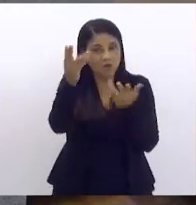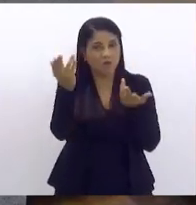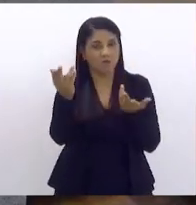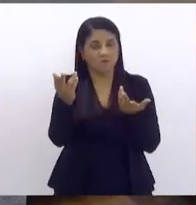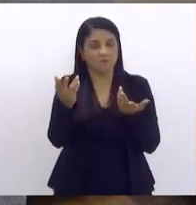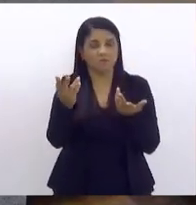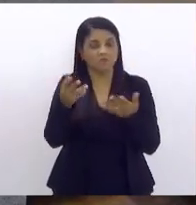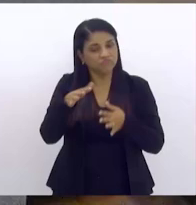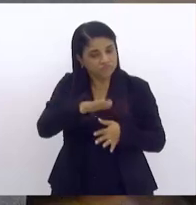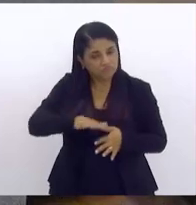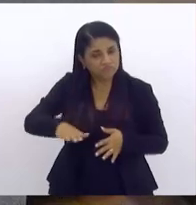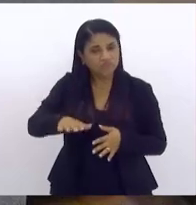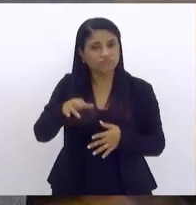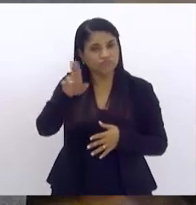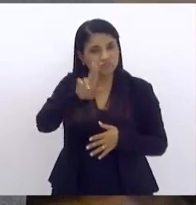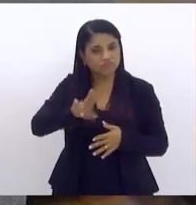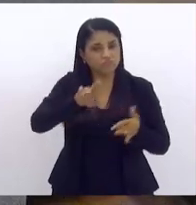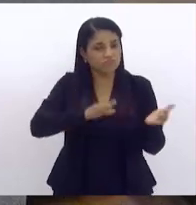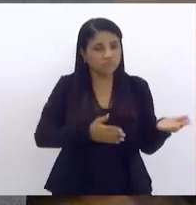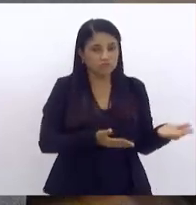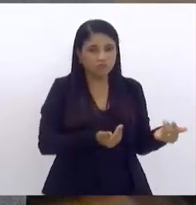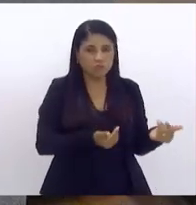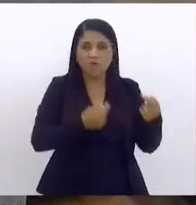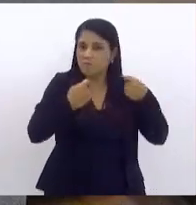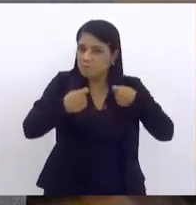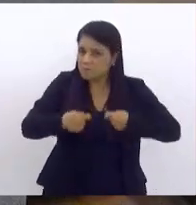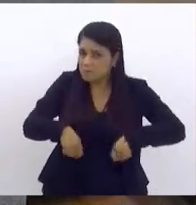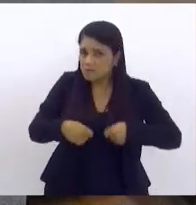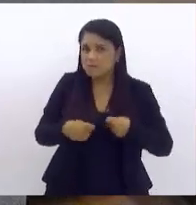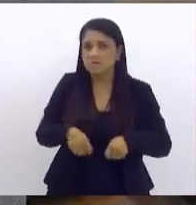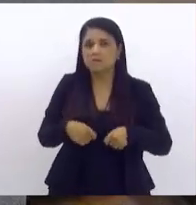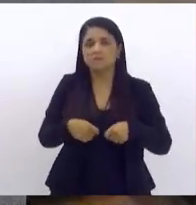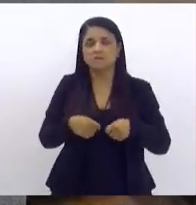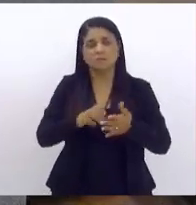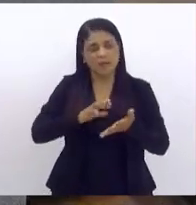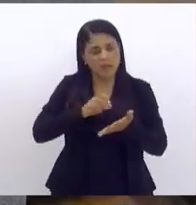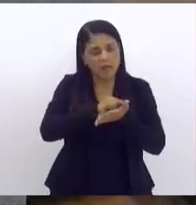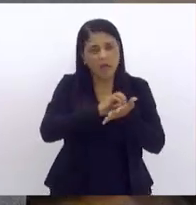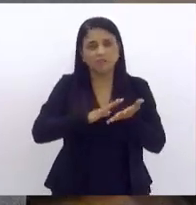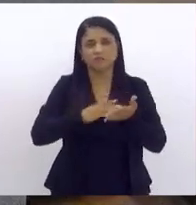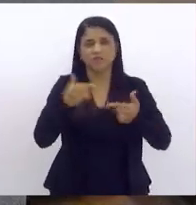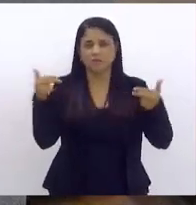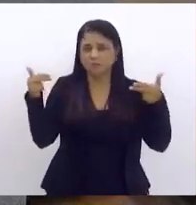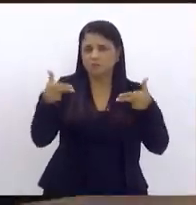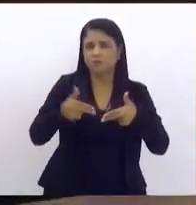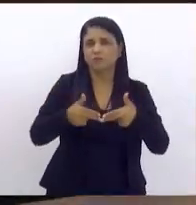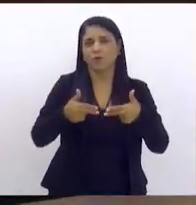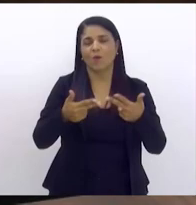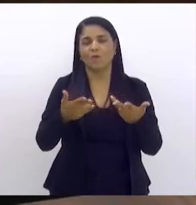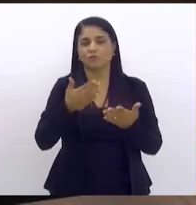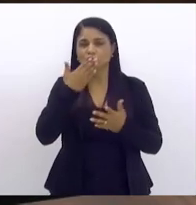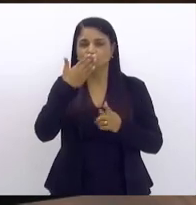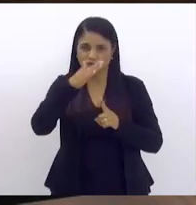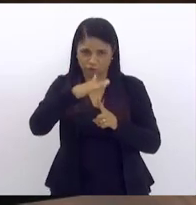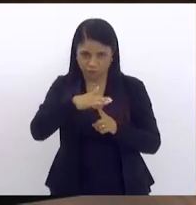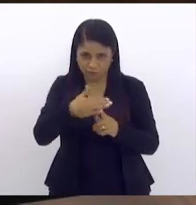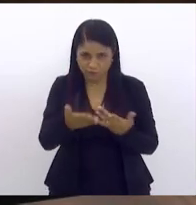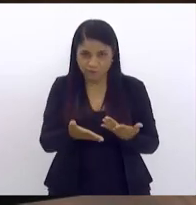ser usados pela juventude para esse tipo de atividade. Portanto, parabéns aos